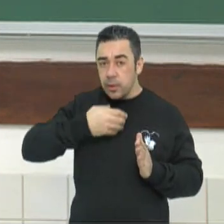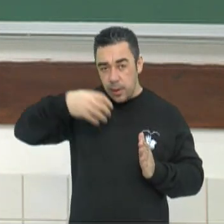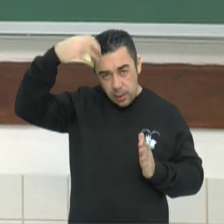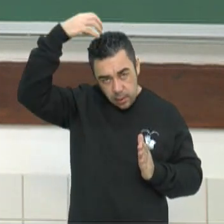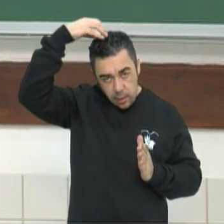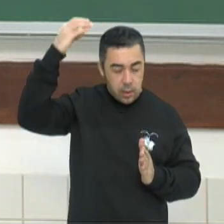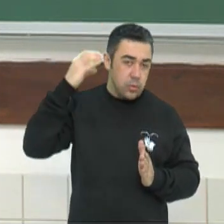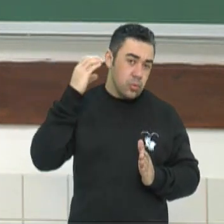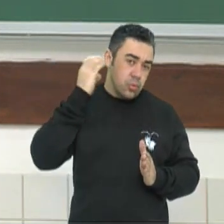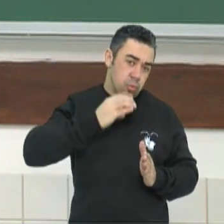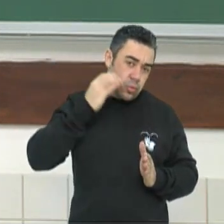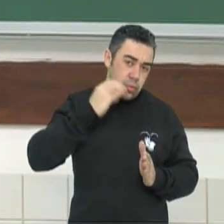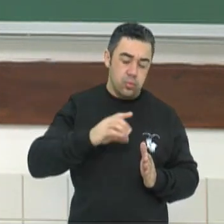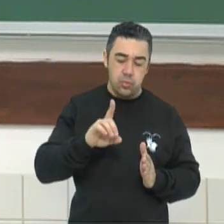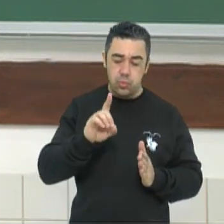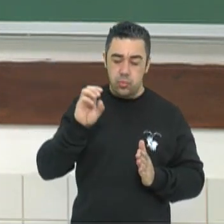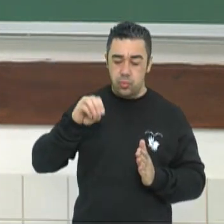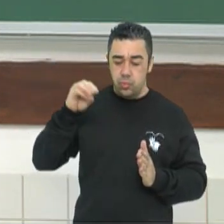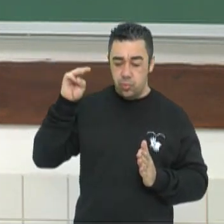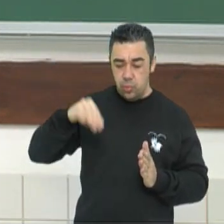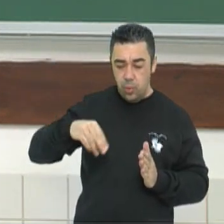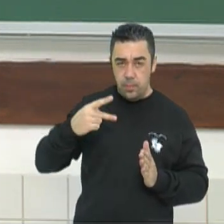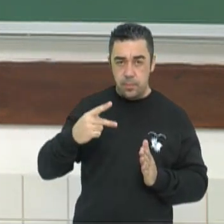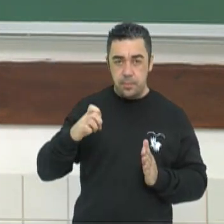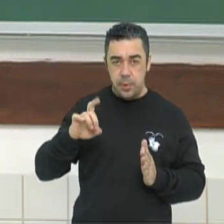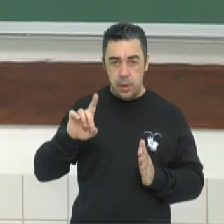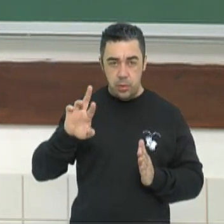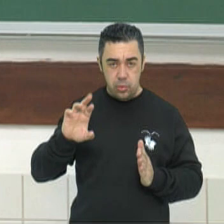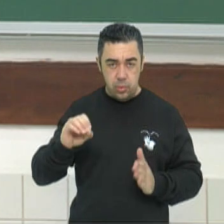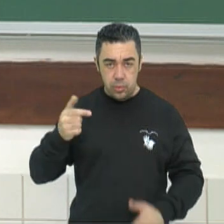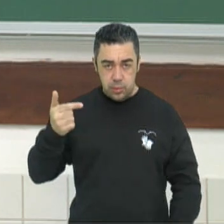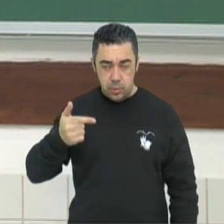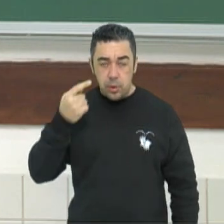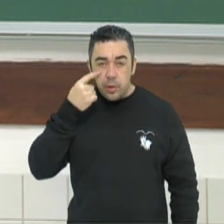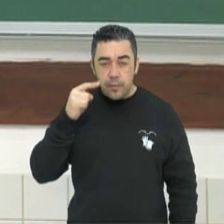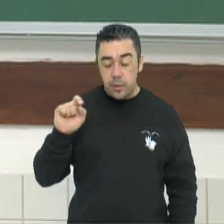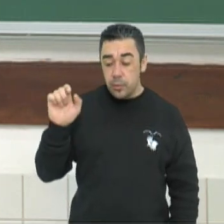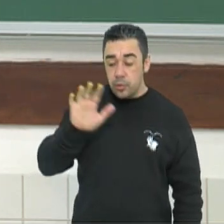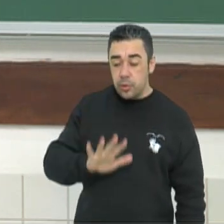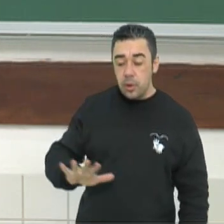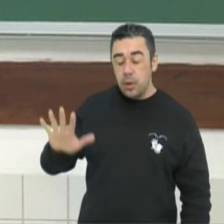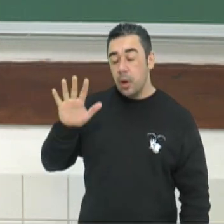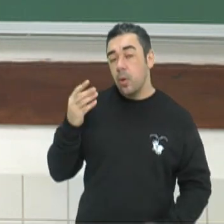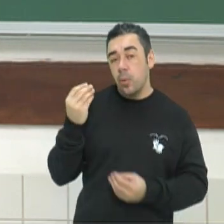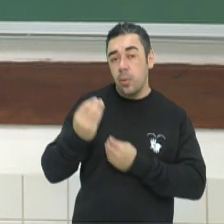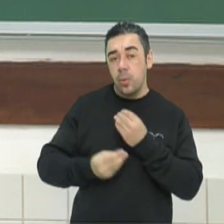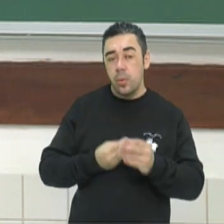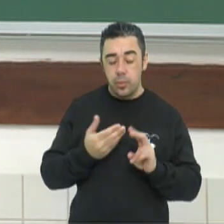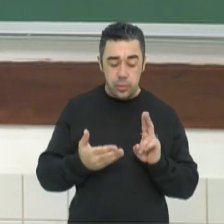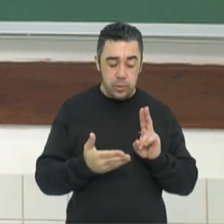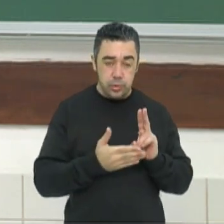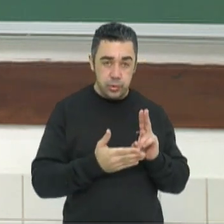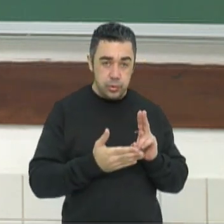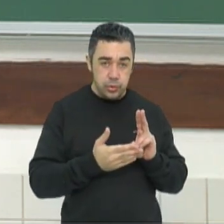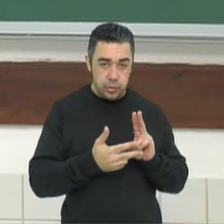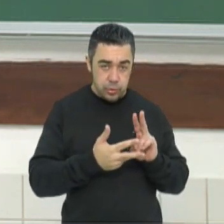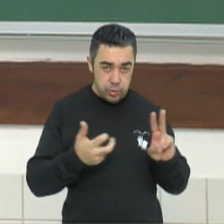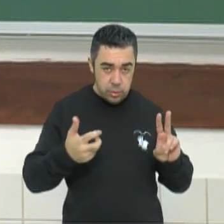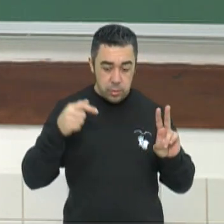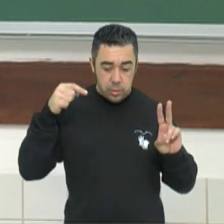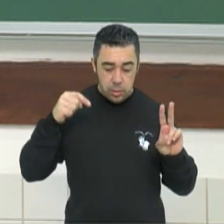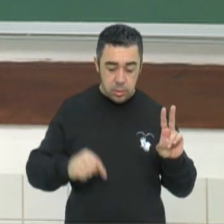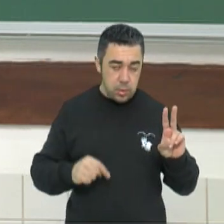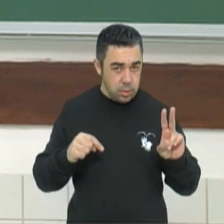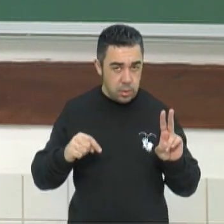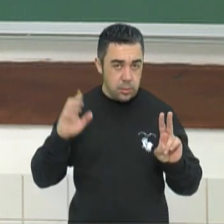E como nós já analisamos o contexto geral de como os indígenas, os povos originários estavam sendo tratados